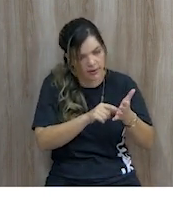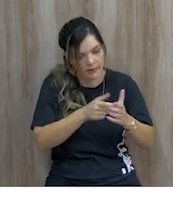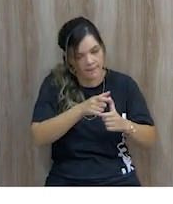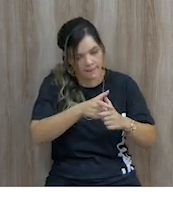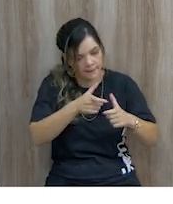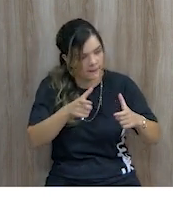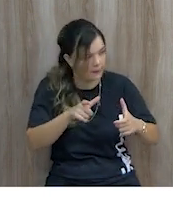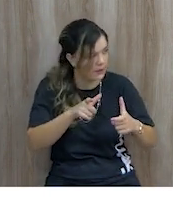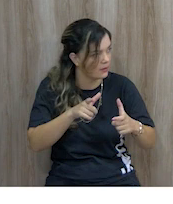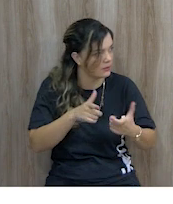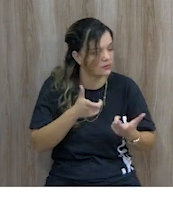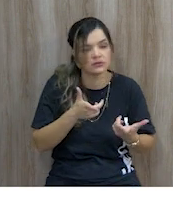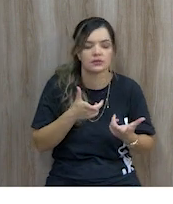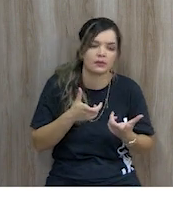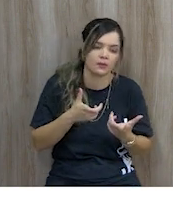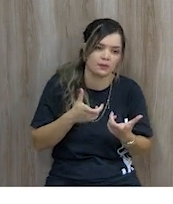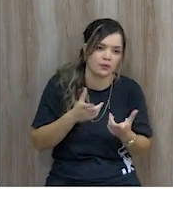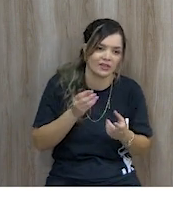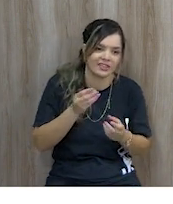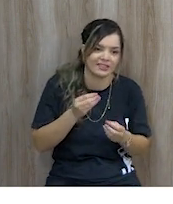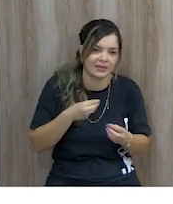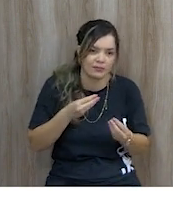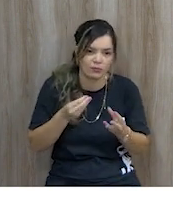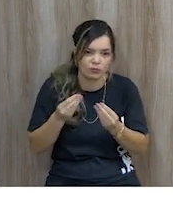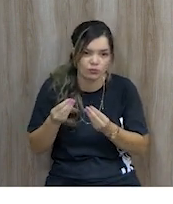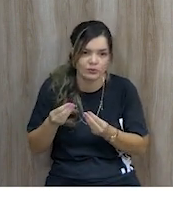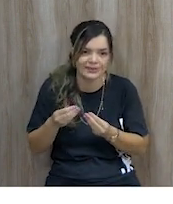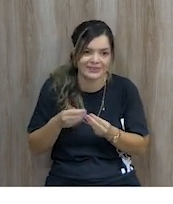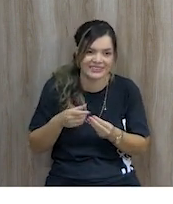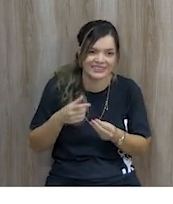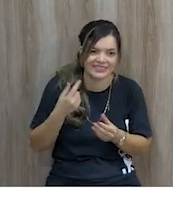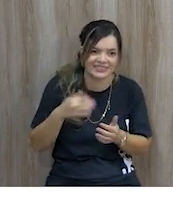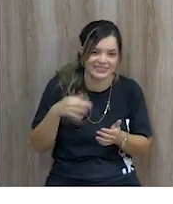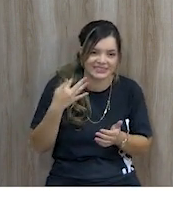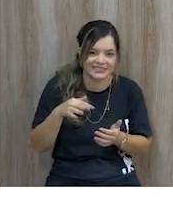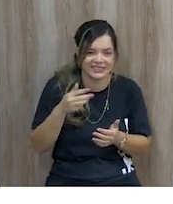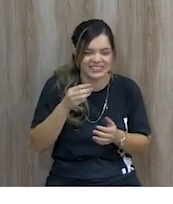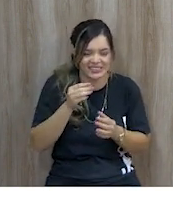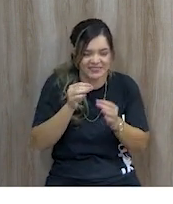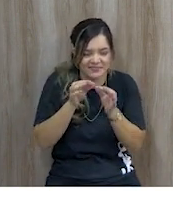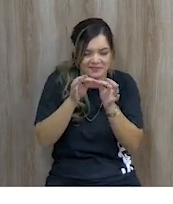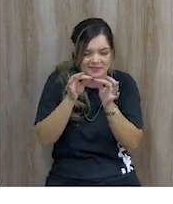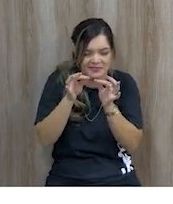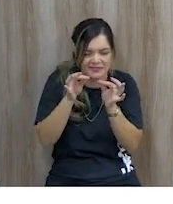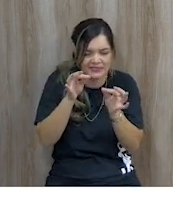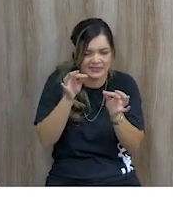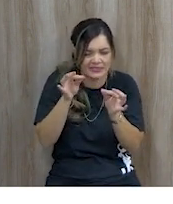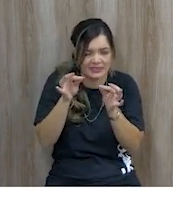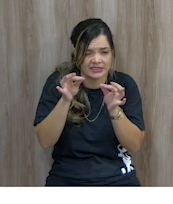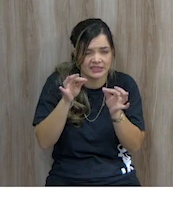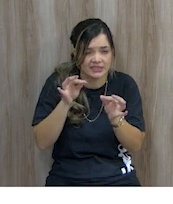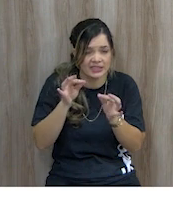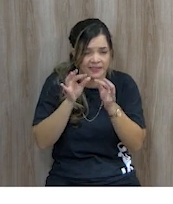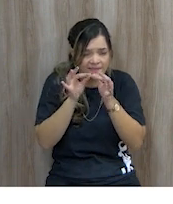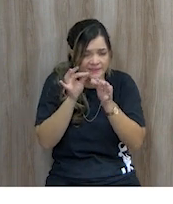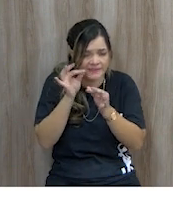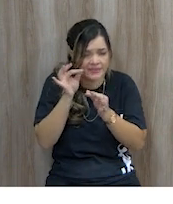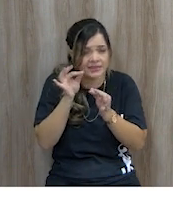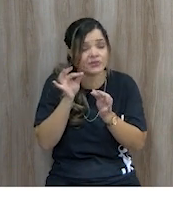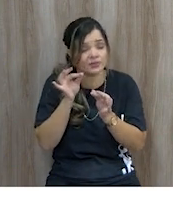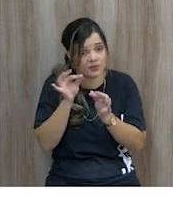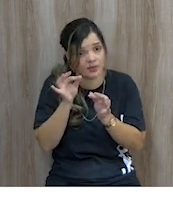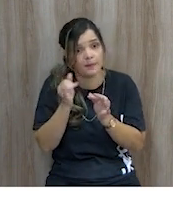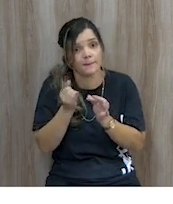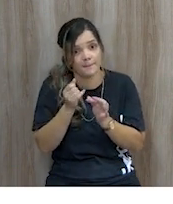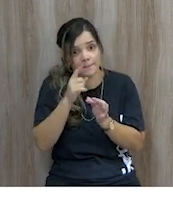parte das regiões onde a gente tem recessões gengivais são áreas de fenótipo fino, onde a gente tem a gengiva muito fina mesmo, e isso é